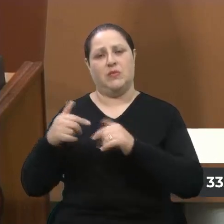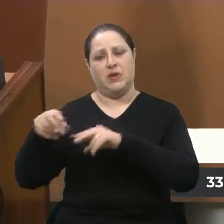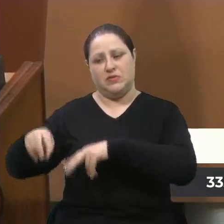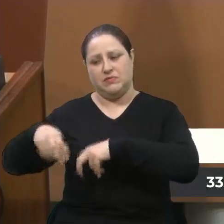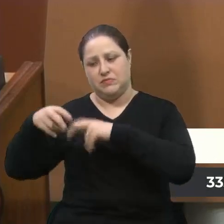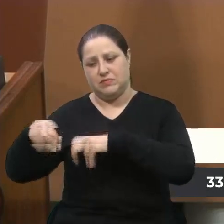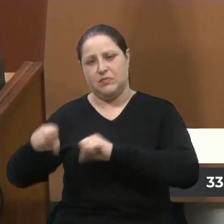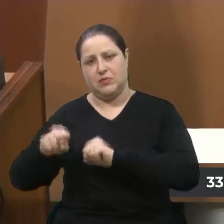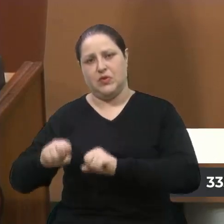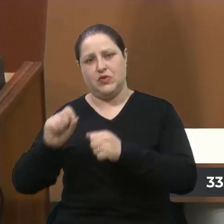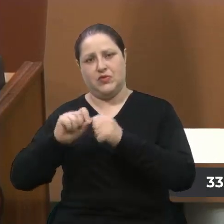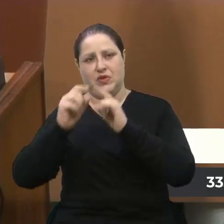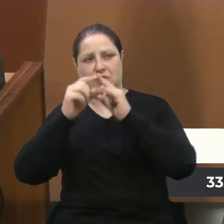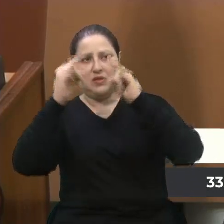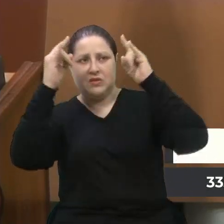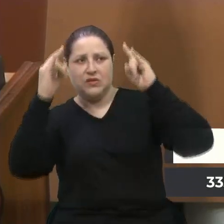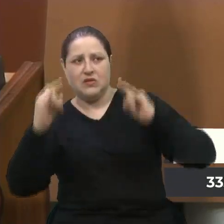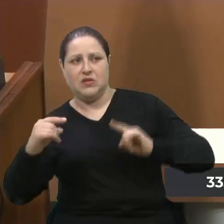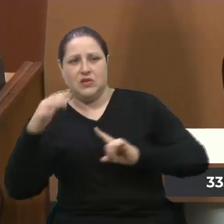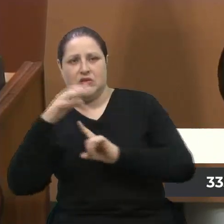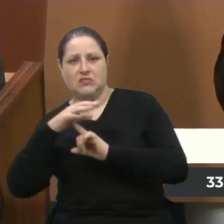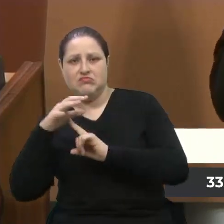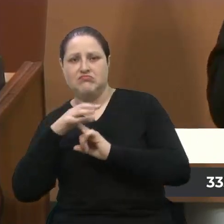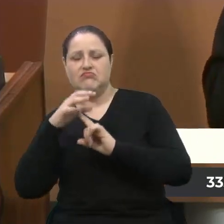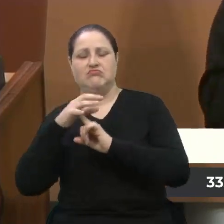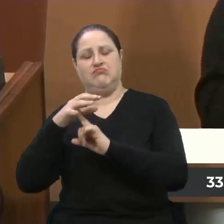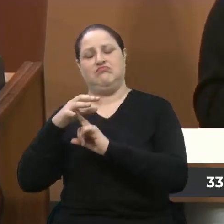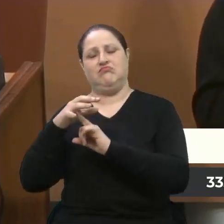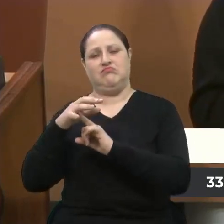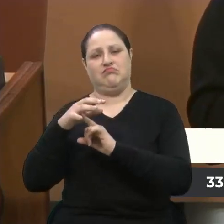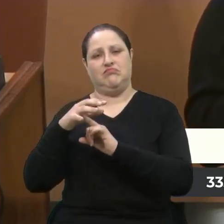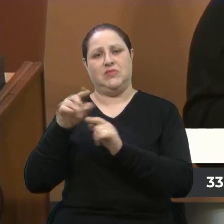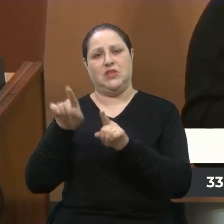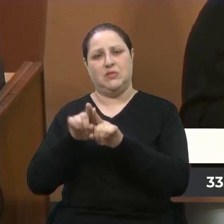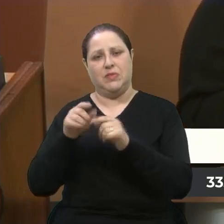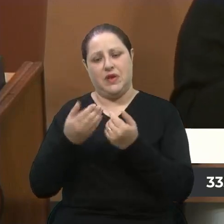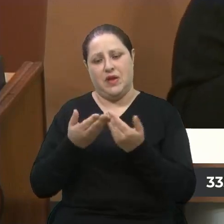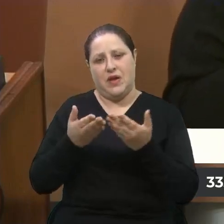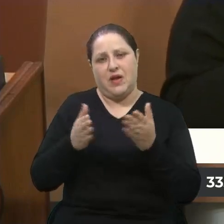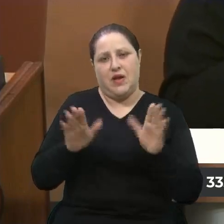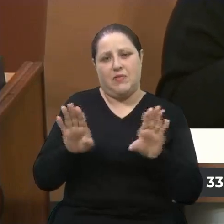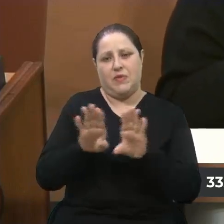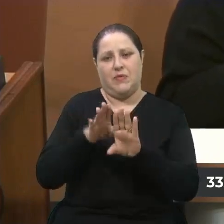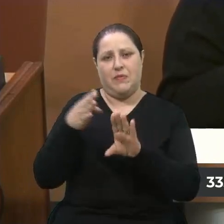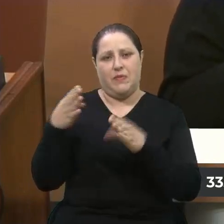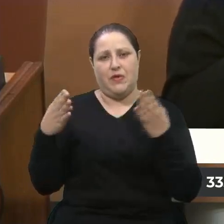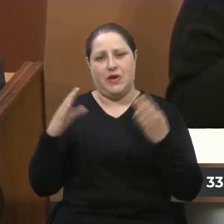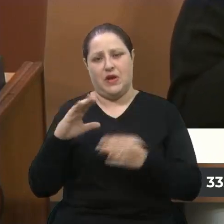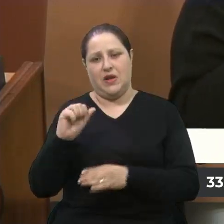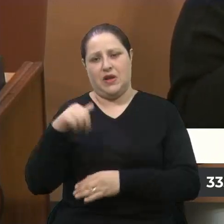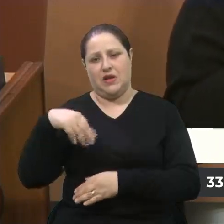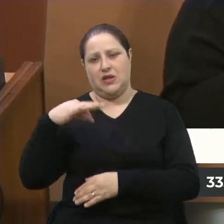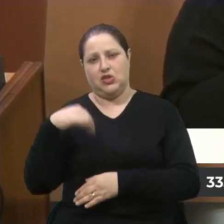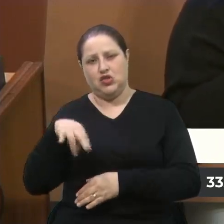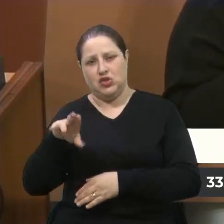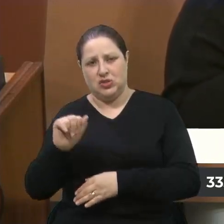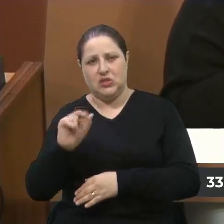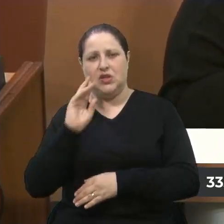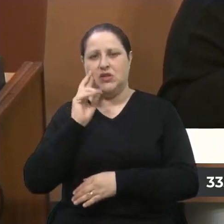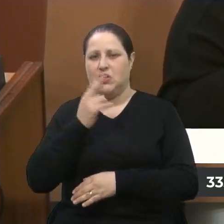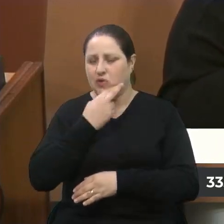sua cantina, devido ao asfalto. Então, eu lembro também em agradecer ao